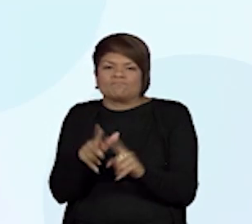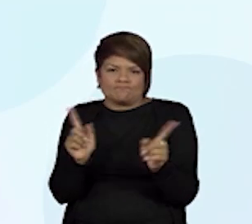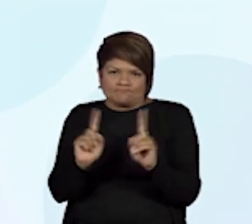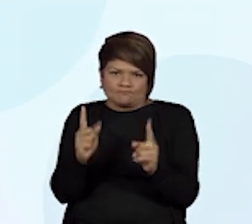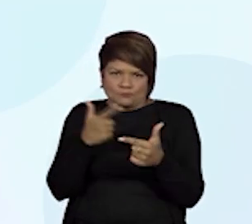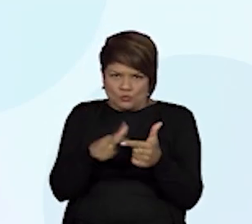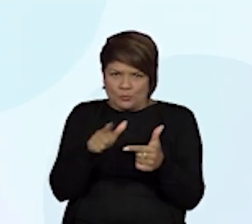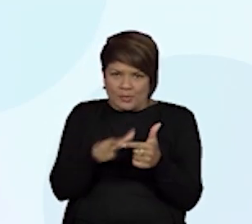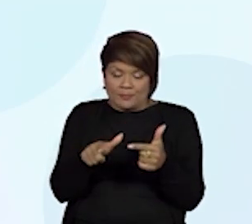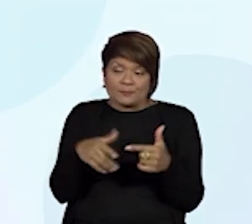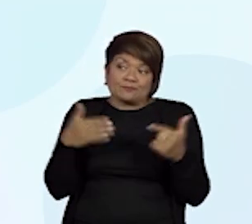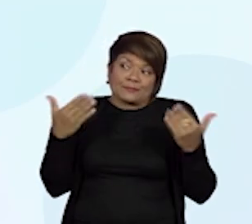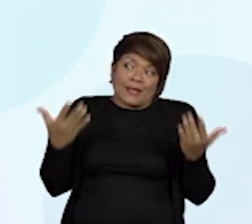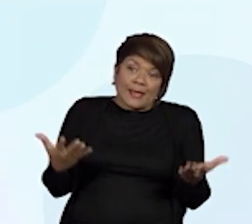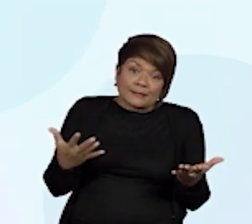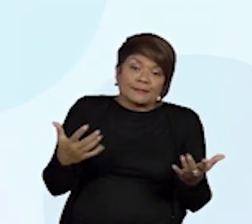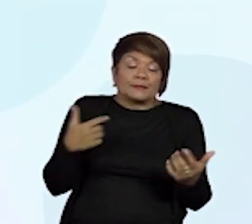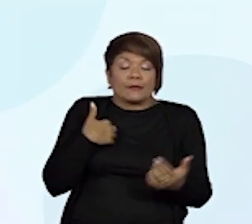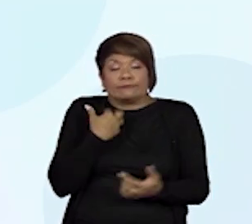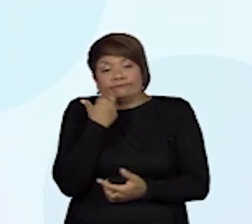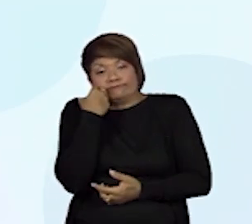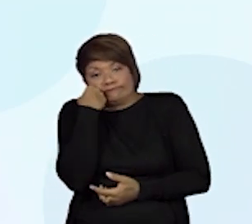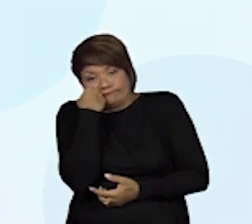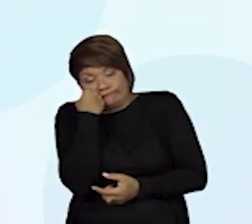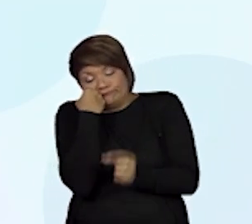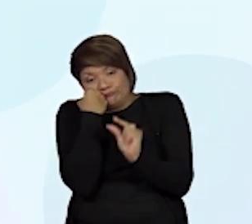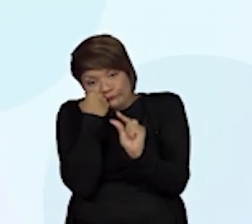por isso fiquei um pouco frustrada.